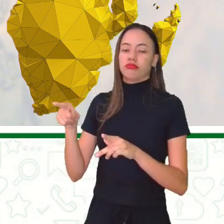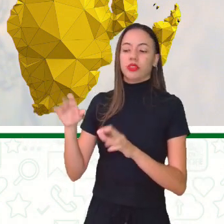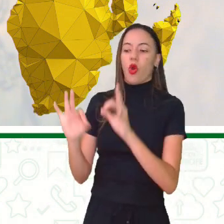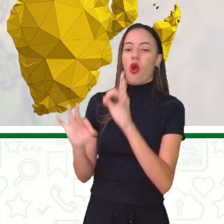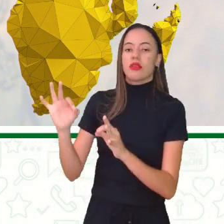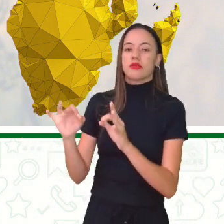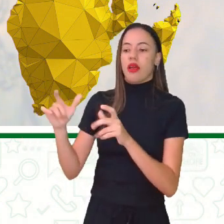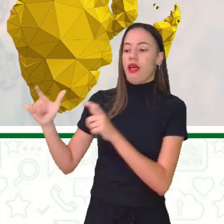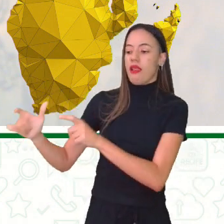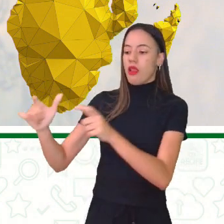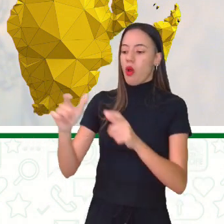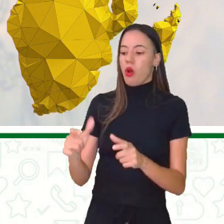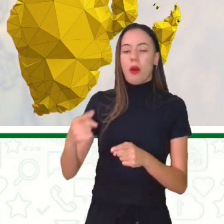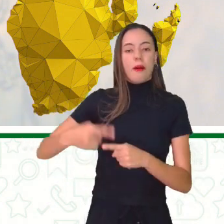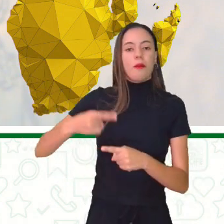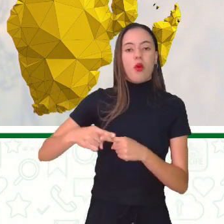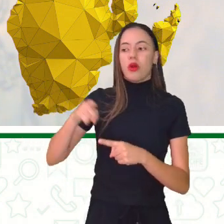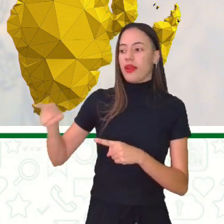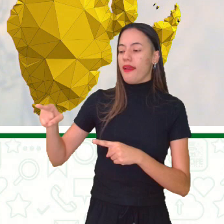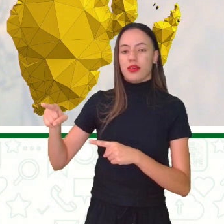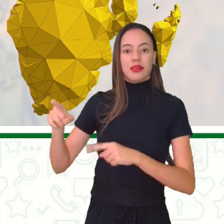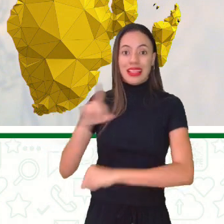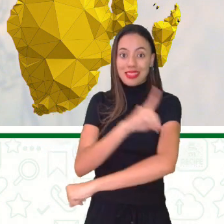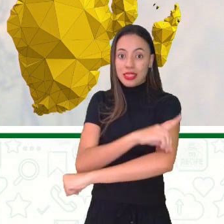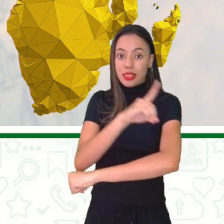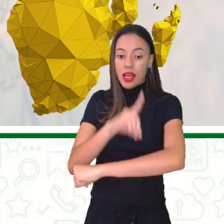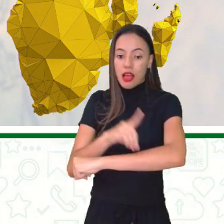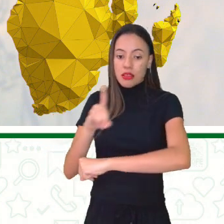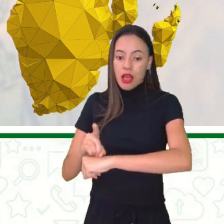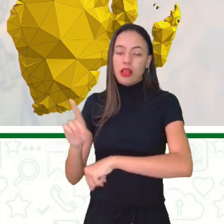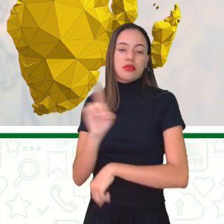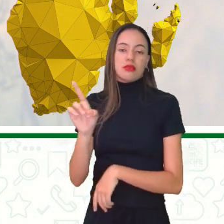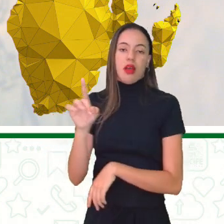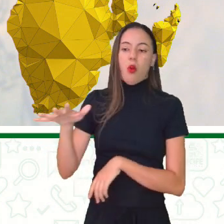que não era cortada pelo deserto, né? E era uma área,